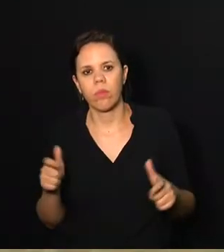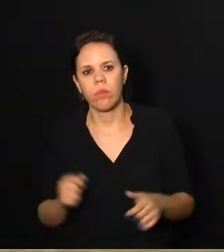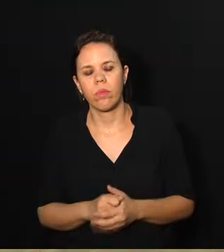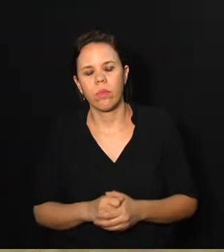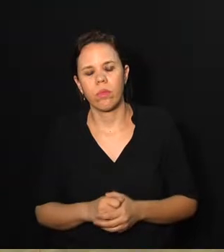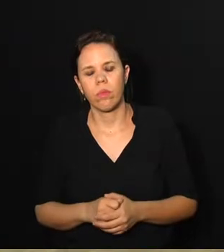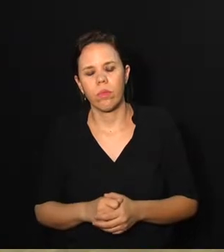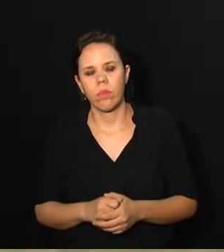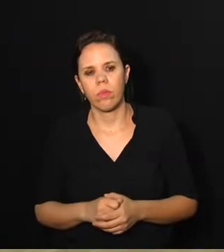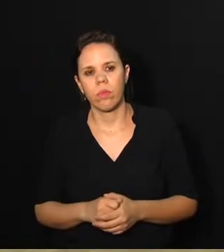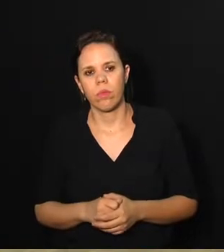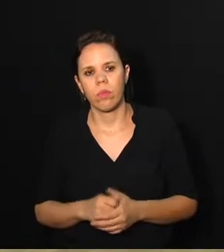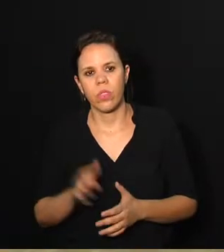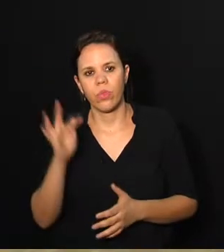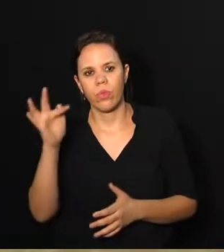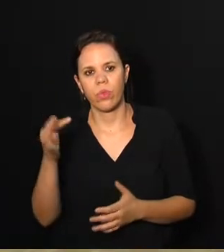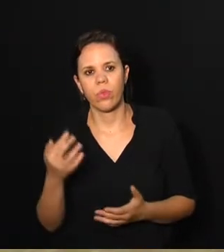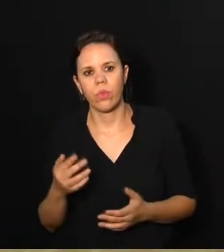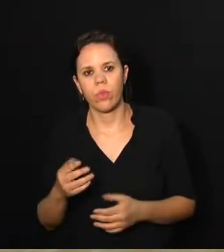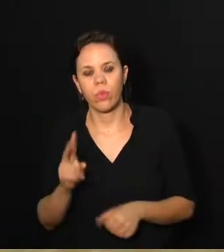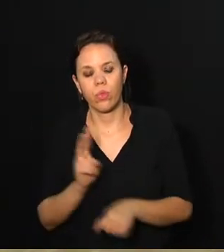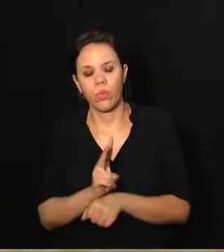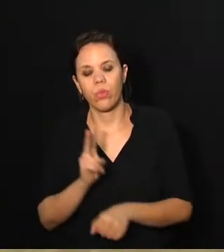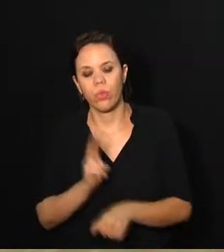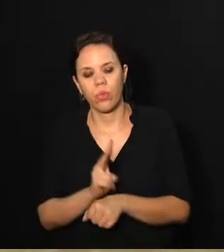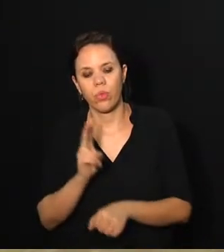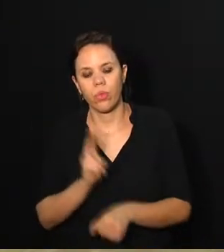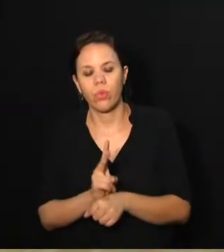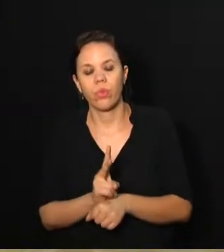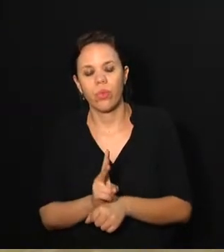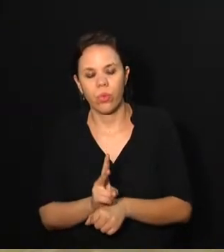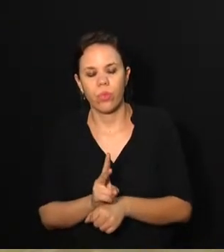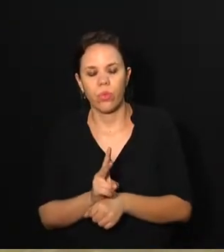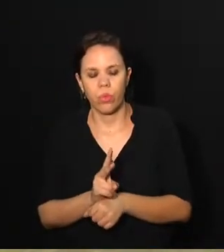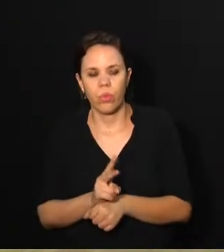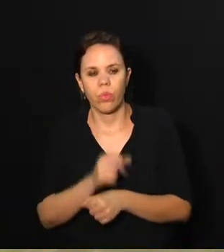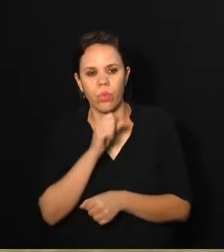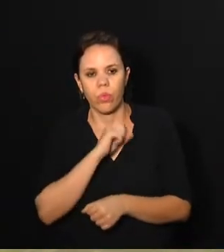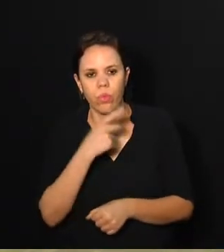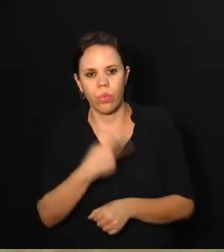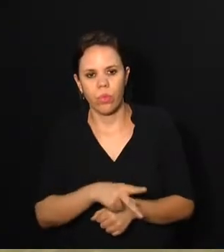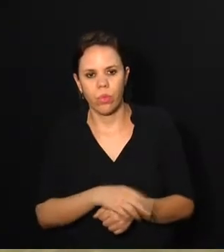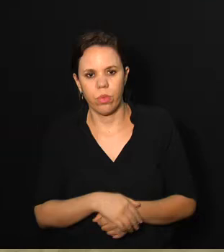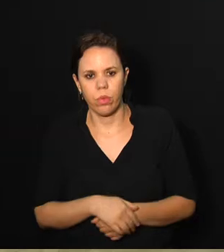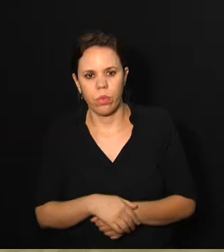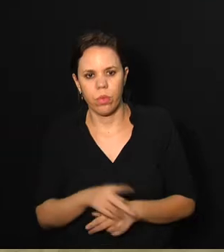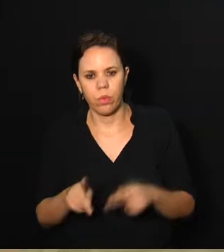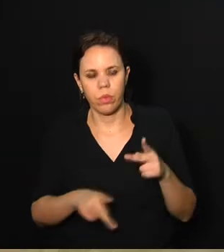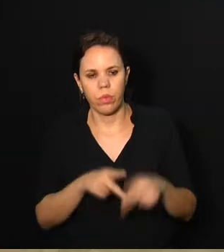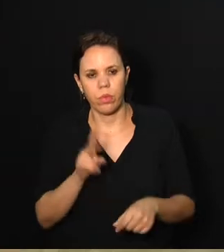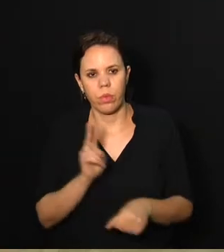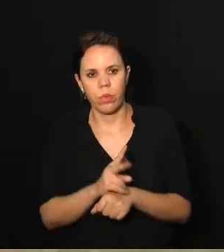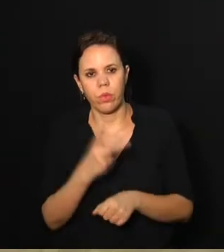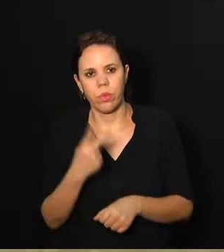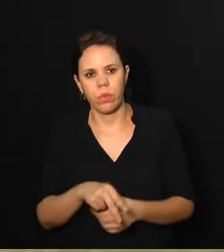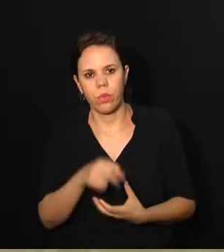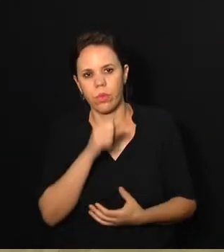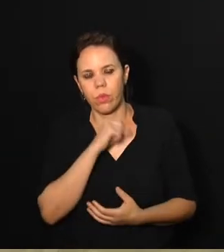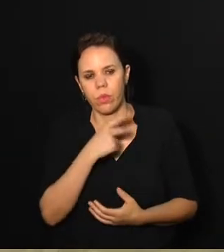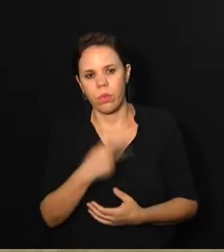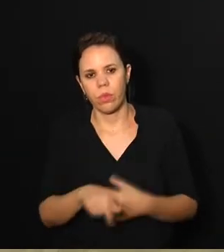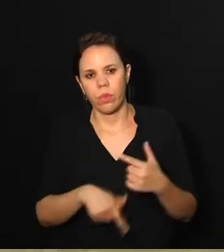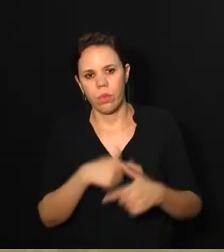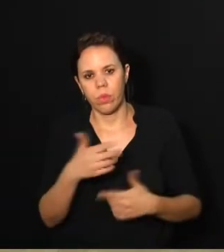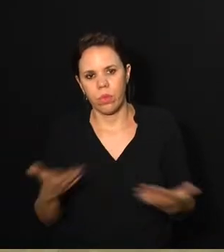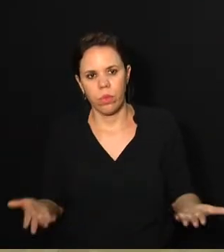das profissões do futuro, é a profissão do cuidador. E o cuidador, ele é aquele que cuida do idoso. Mas nós temos que trabalhar essa